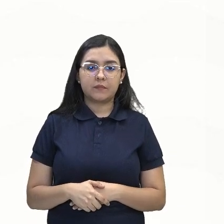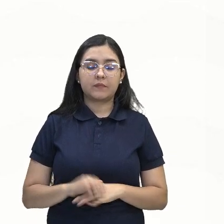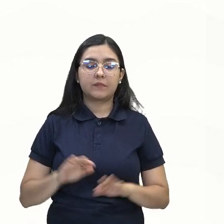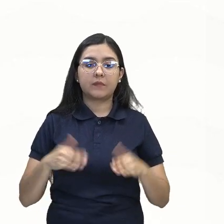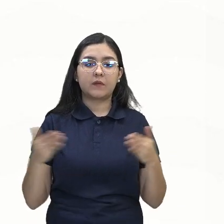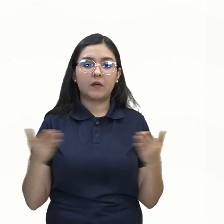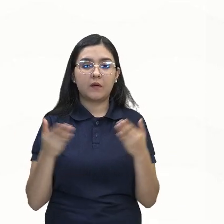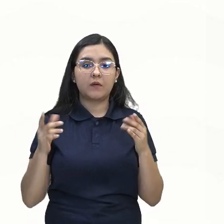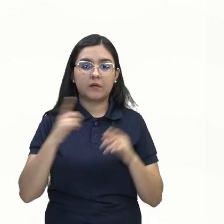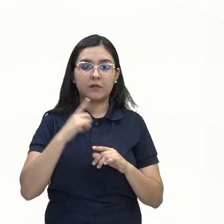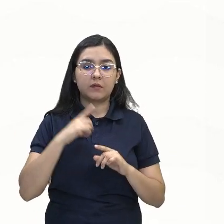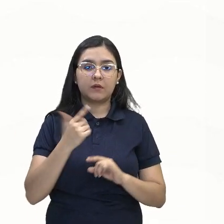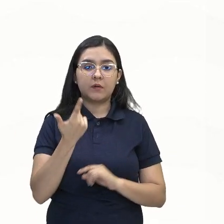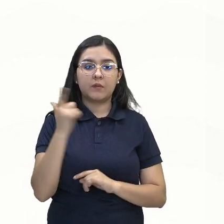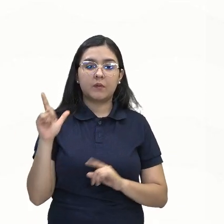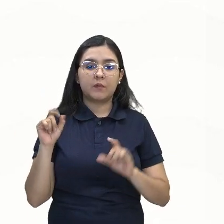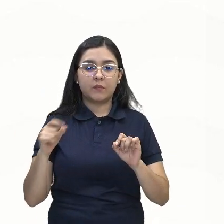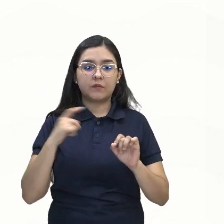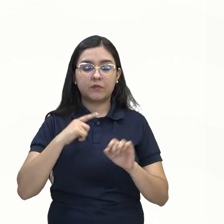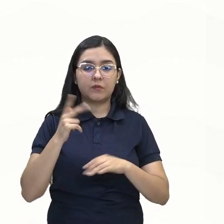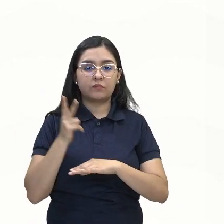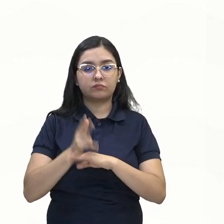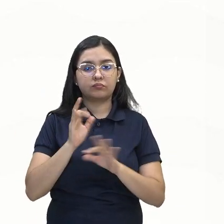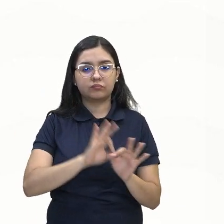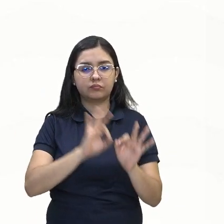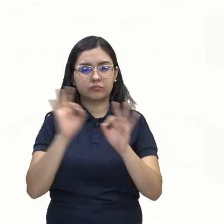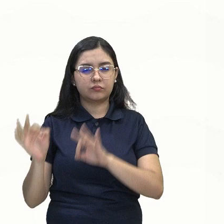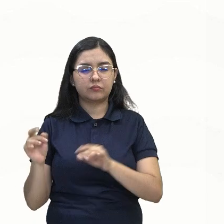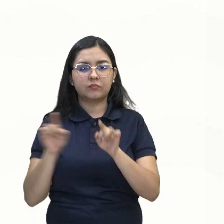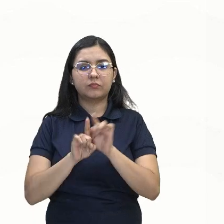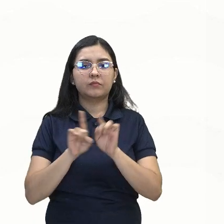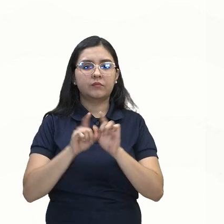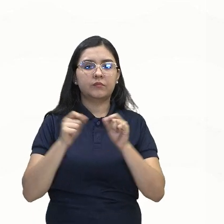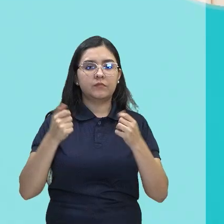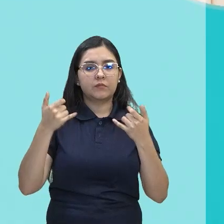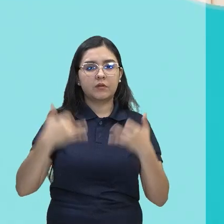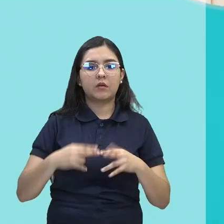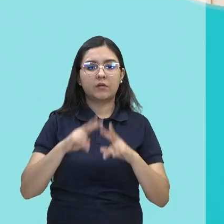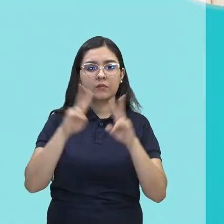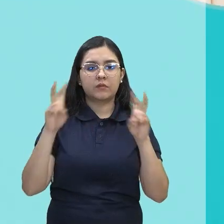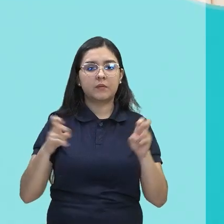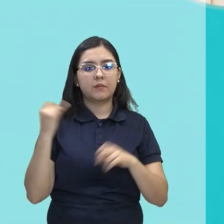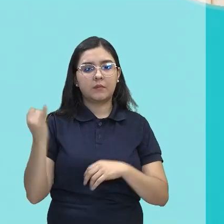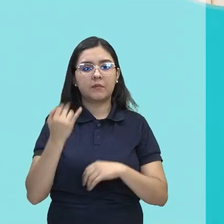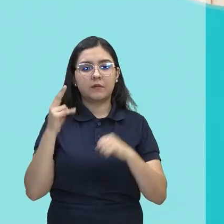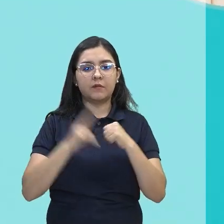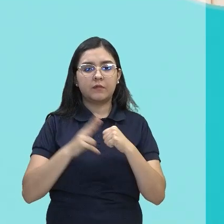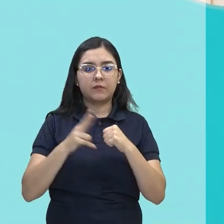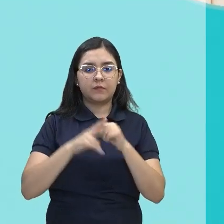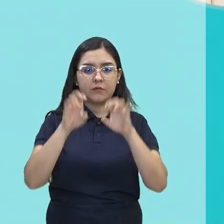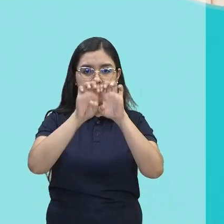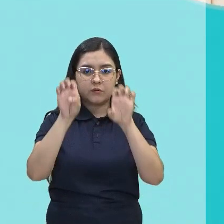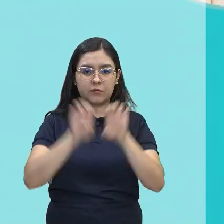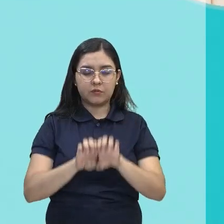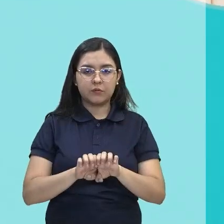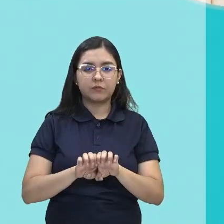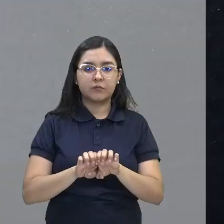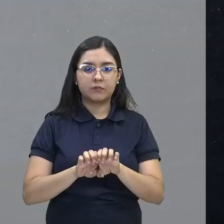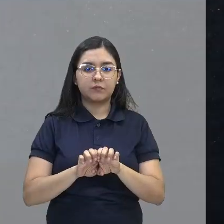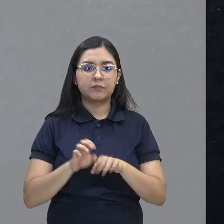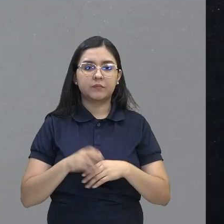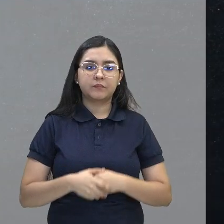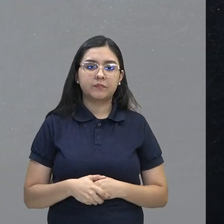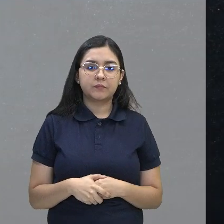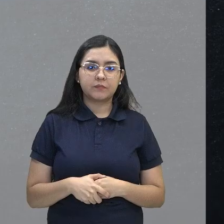Agora nós temos um outro pequeno vídeo que vai tratar também de um tema importante, que é o verbo, né, a estrutura com so do I. Acompanhe.